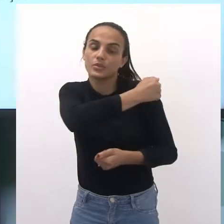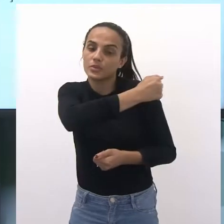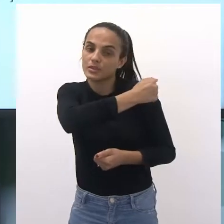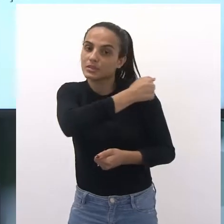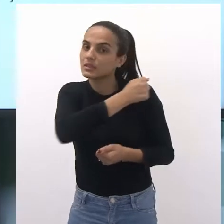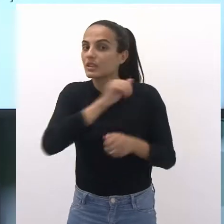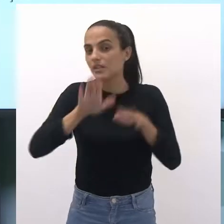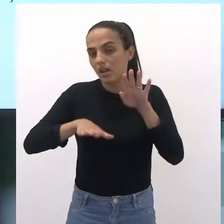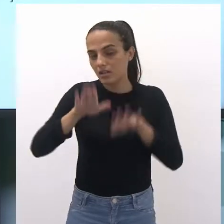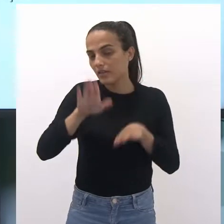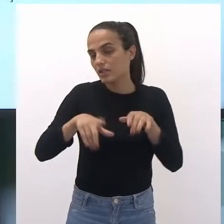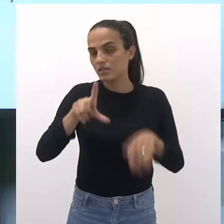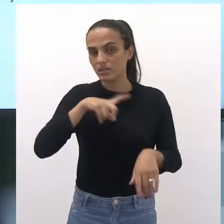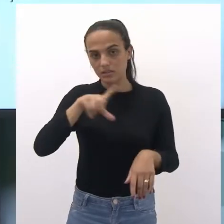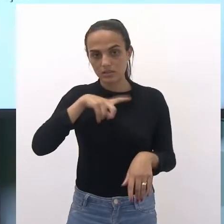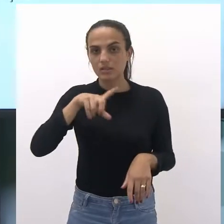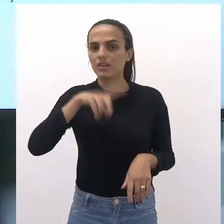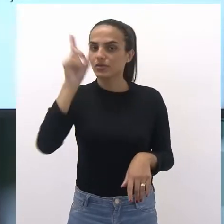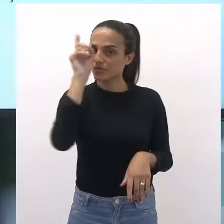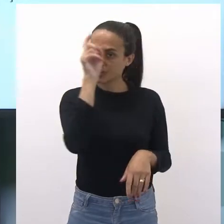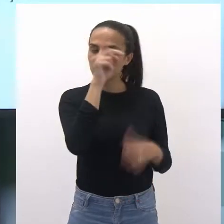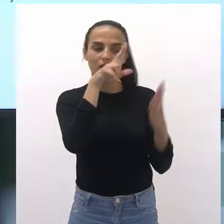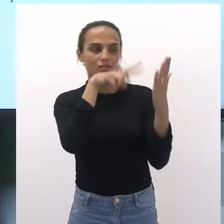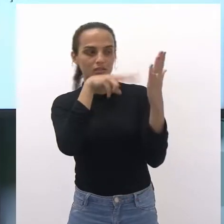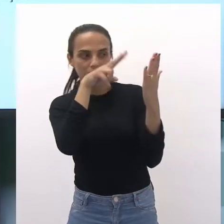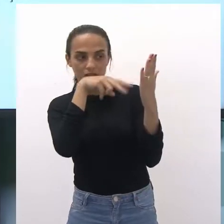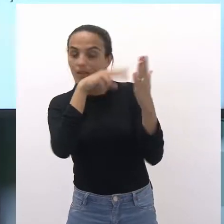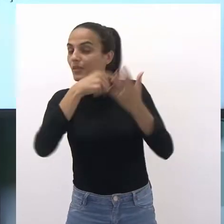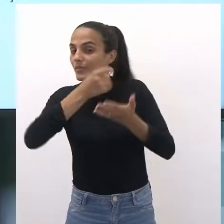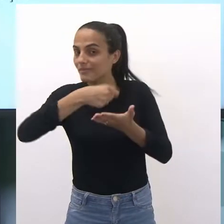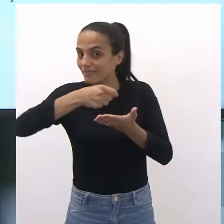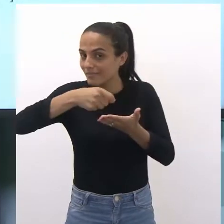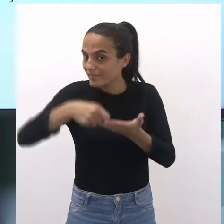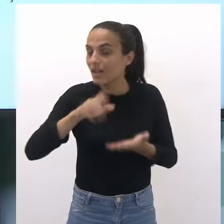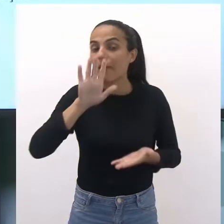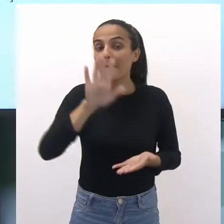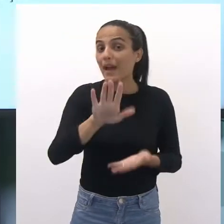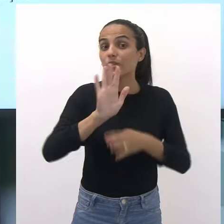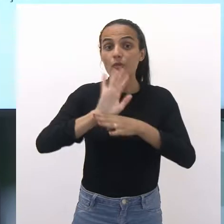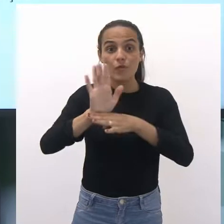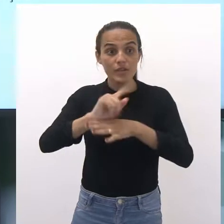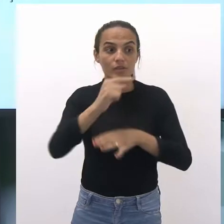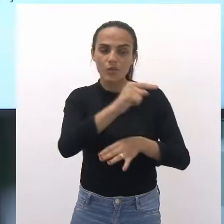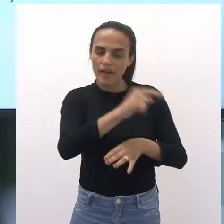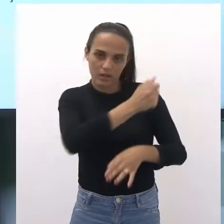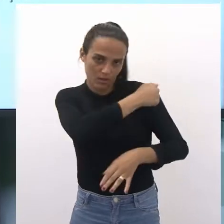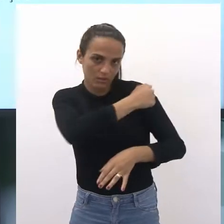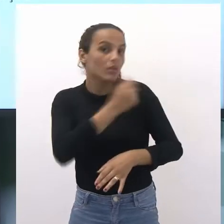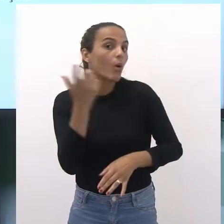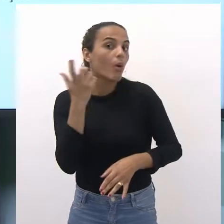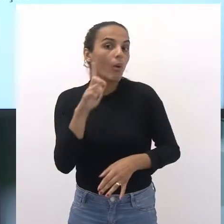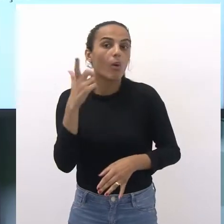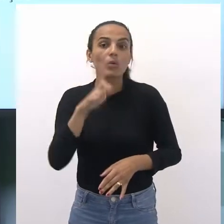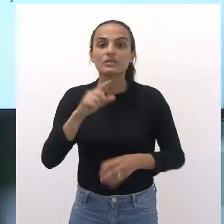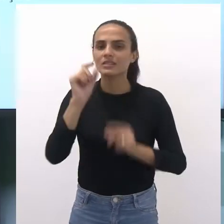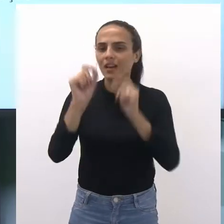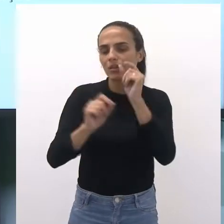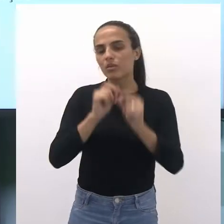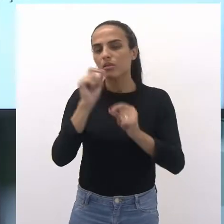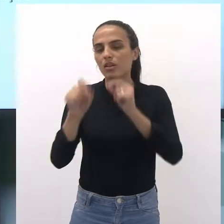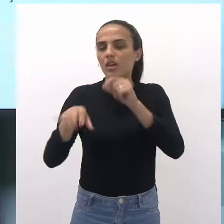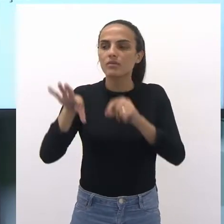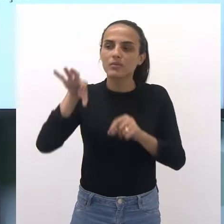de dificuldade em relação à leitura e à escrita. Por meio do vídeo, ele consegue captar as